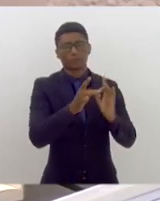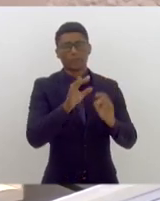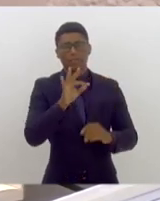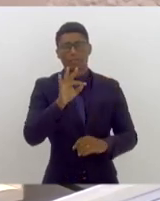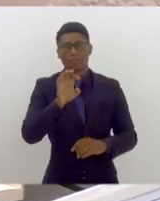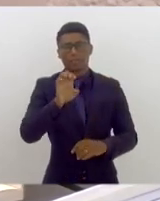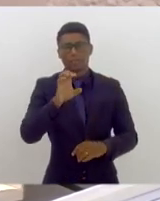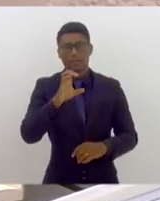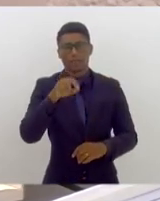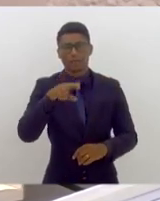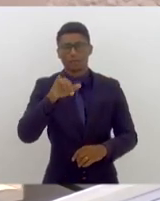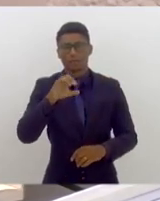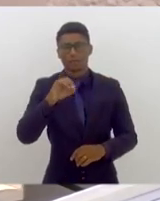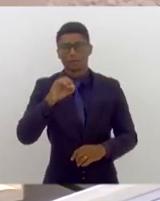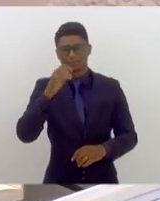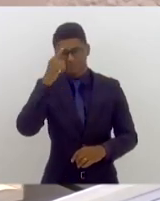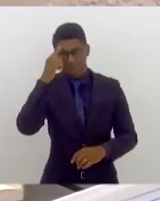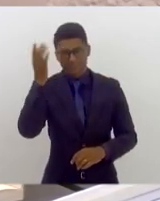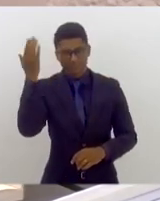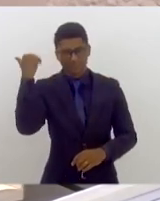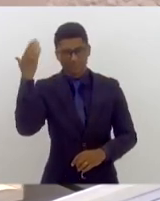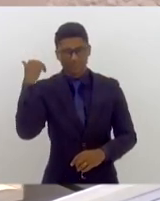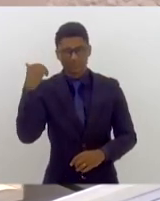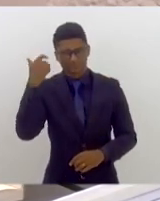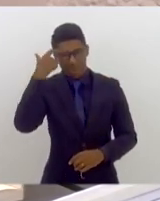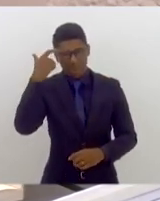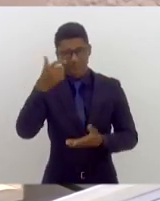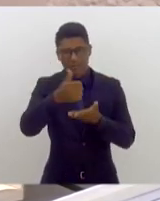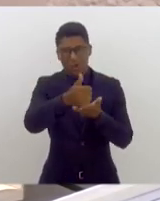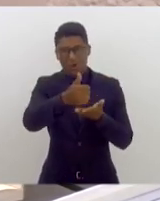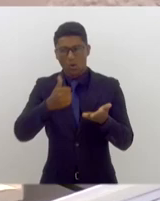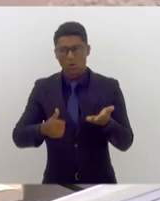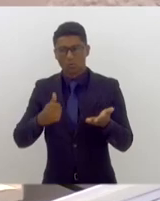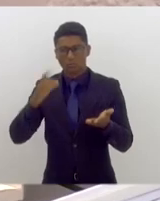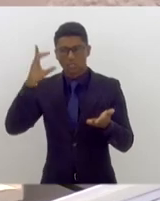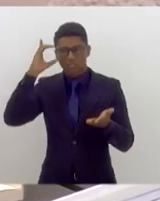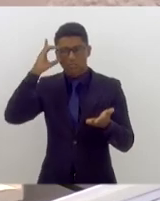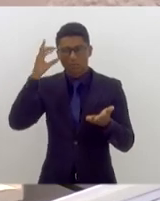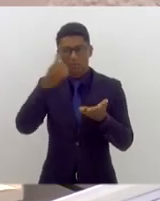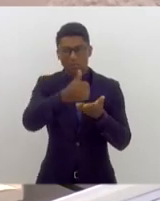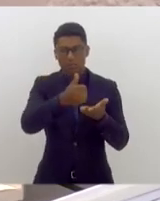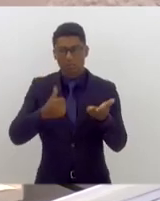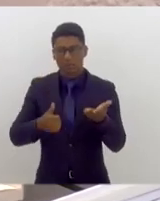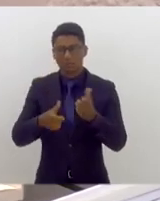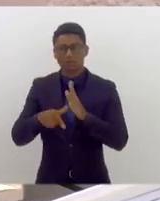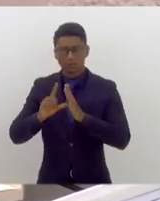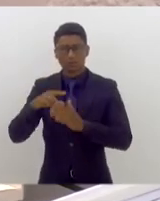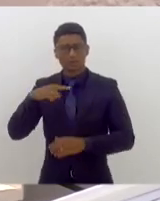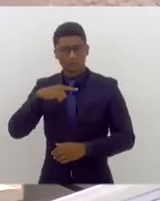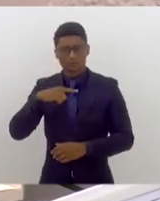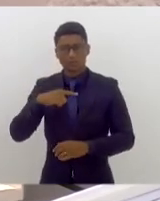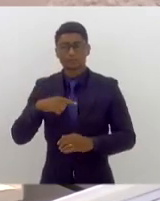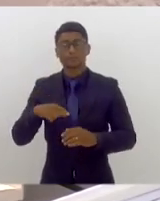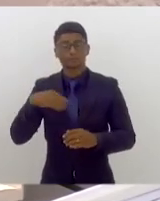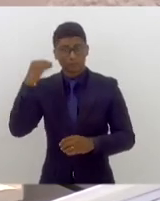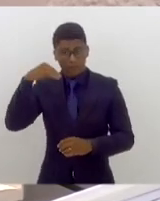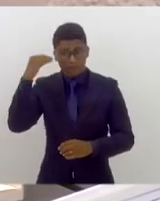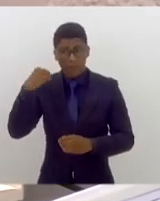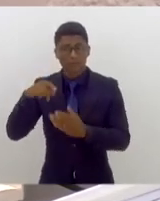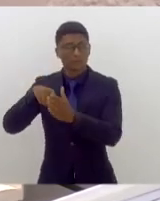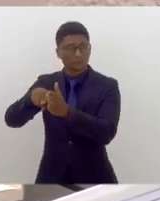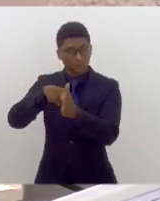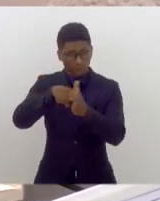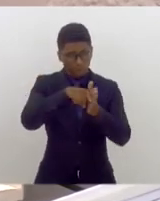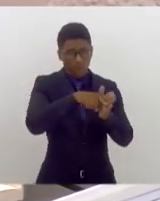havia antes do golpe, né? Então, nós temos experiências riquíssimas, nós temos pesquisas riquíssimas e